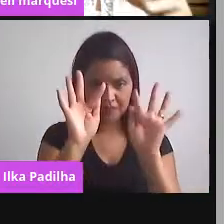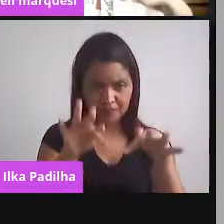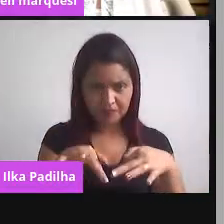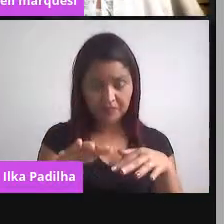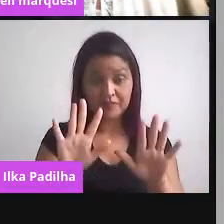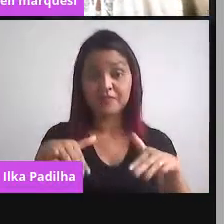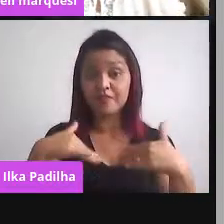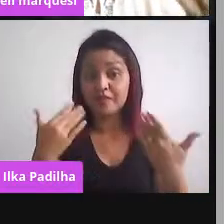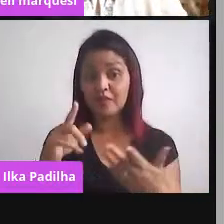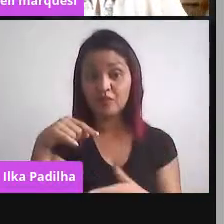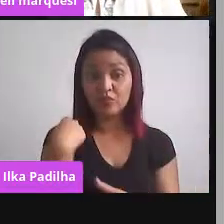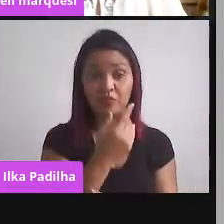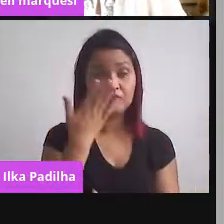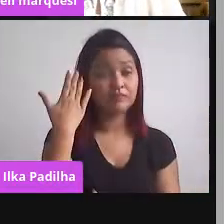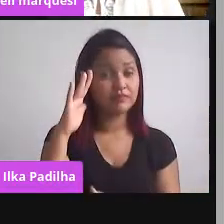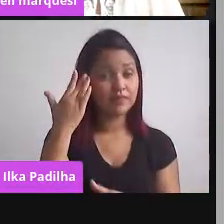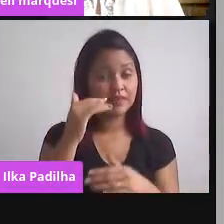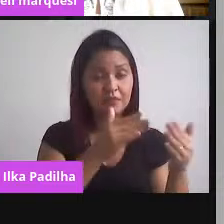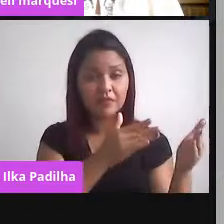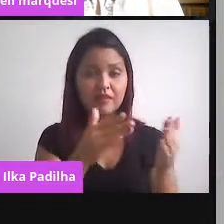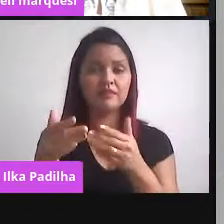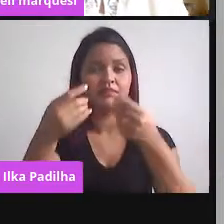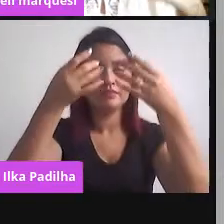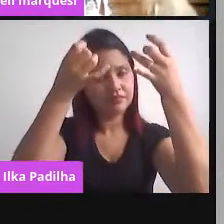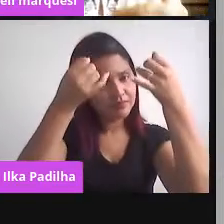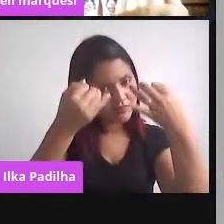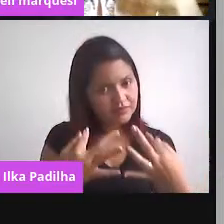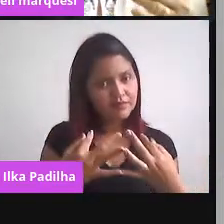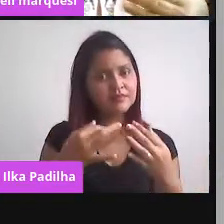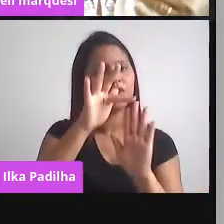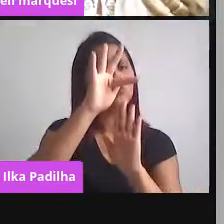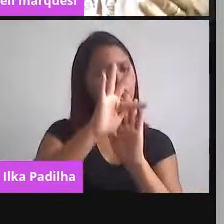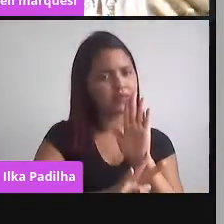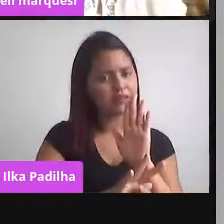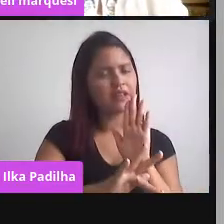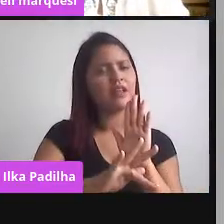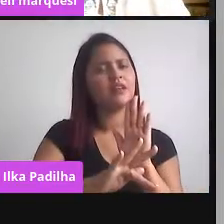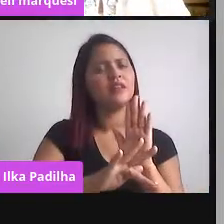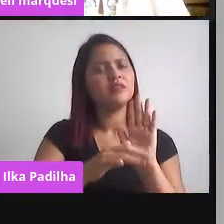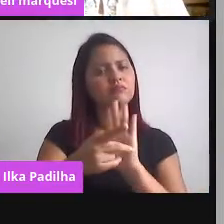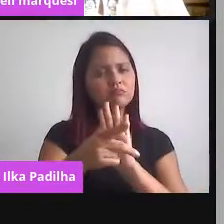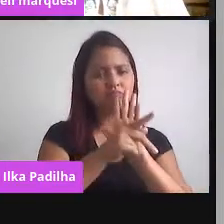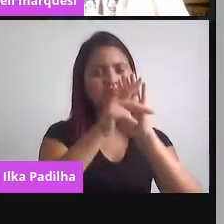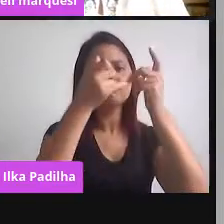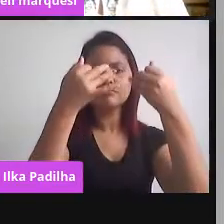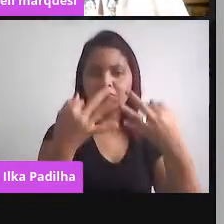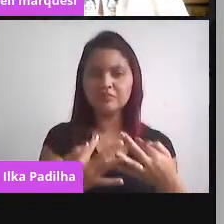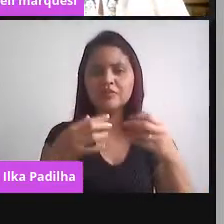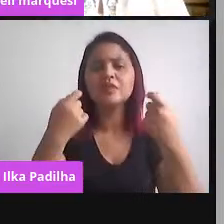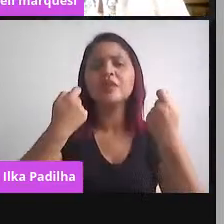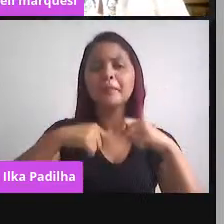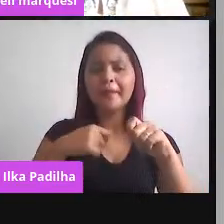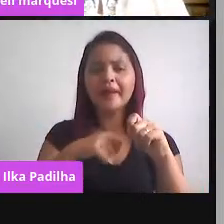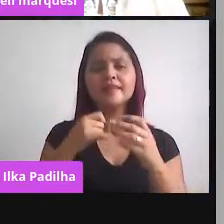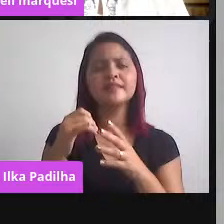sequência explicativa, um texto de natureza mais explicativa, nós temos que seguir essas